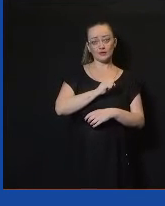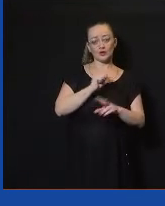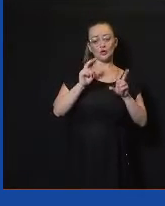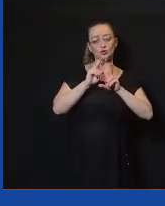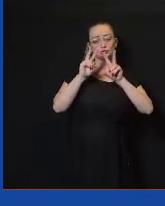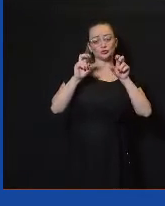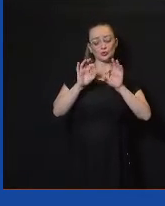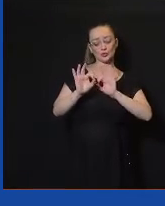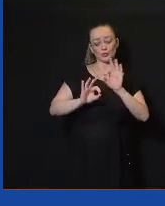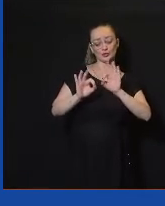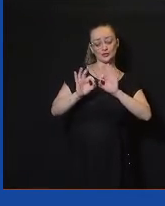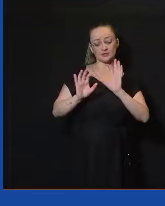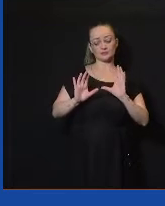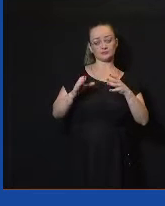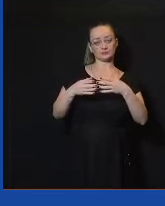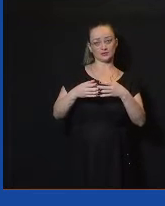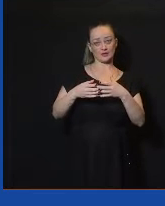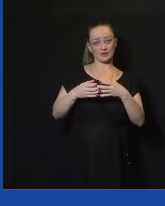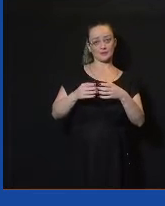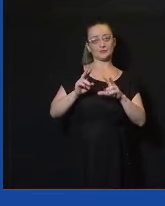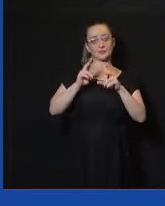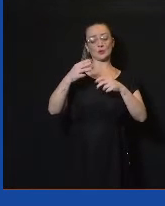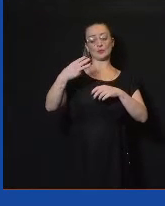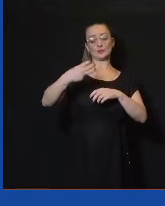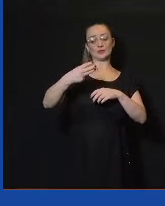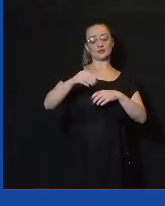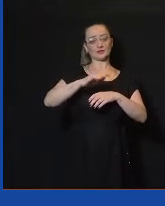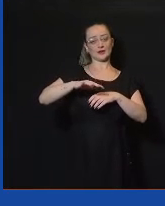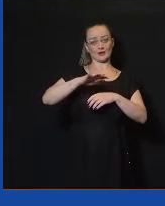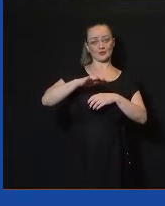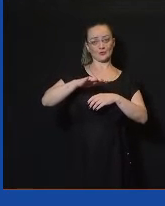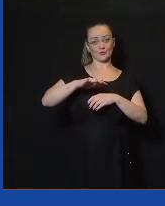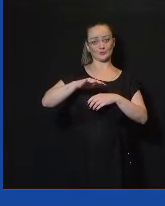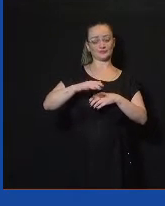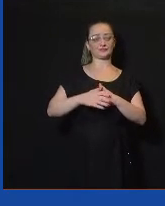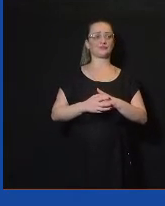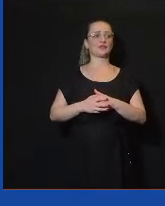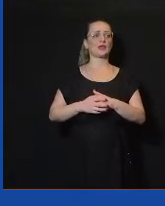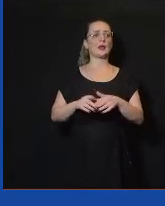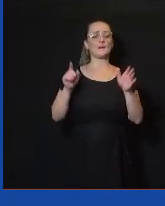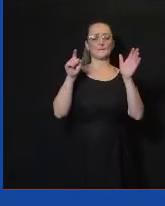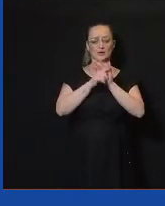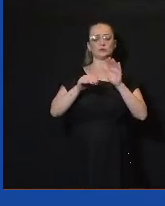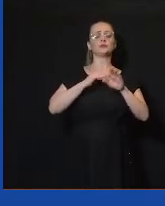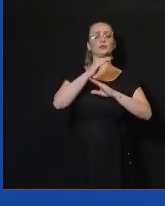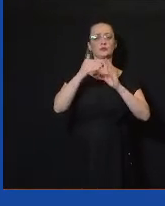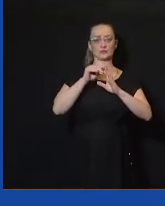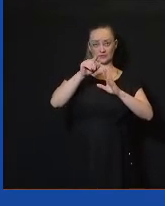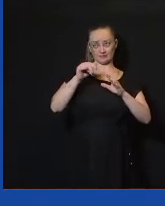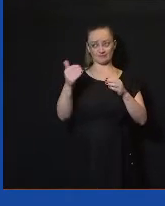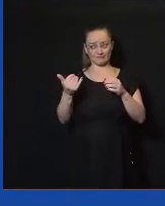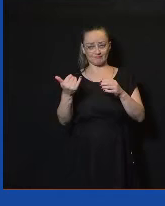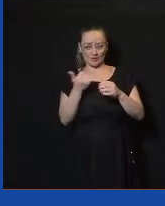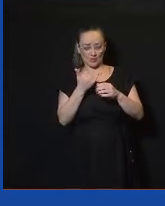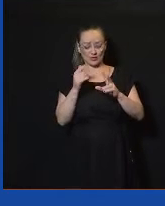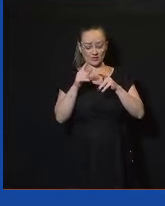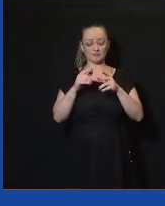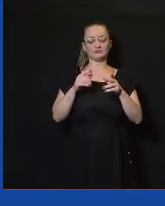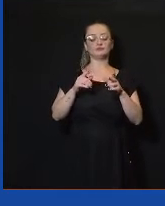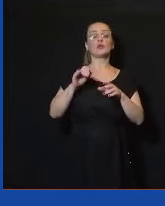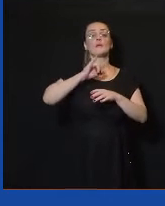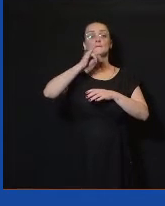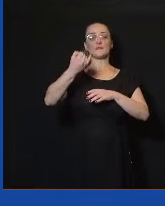sobre organização comunitária e sobre terceiro setor? A pergunta vale para todos, mas como você trouxe um gancho para mim, eu queria explorar isso,